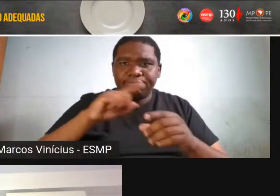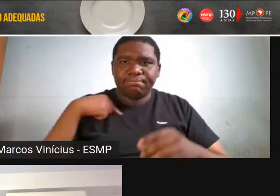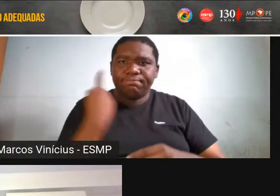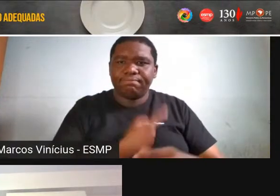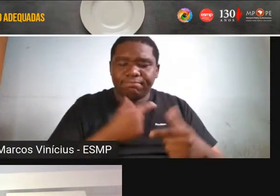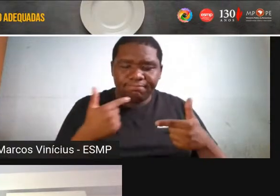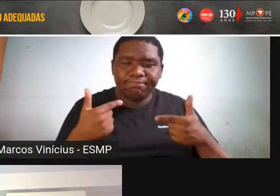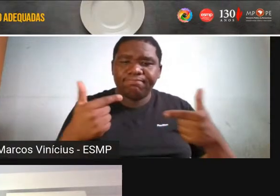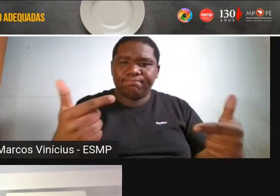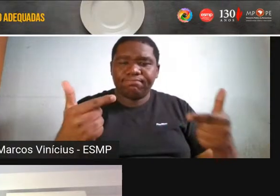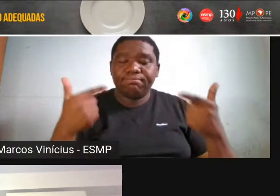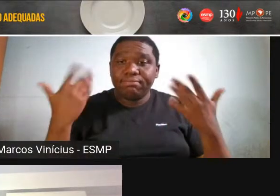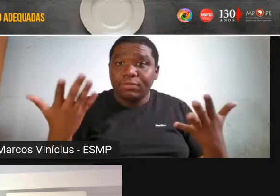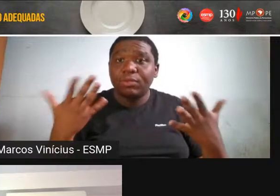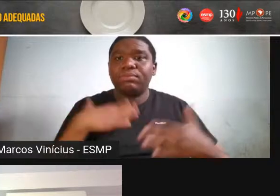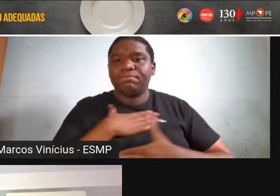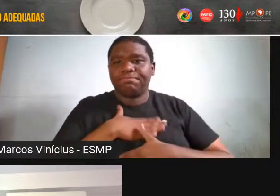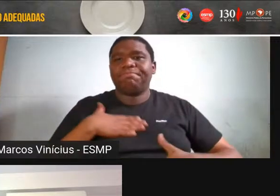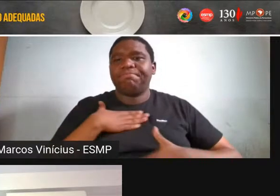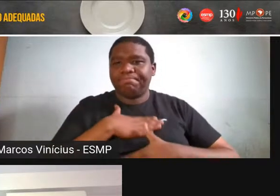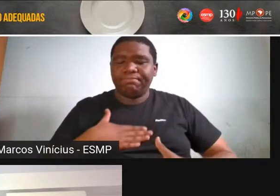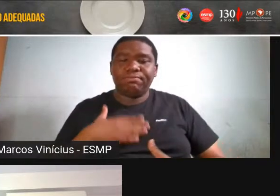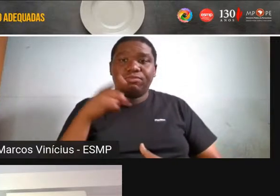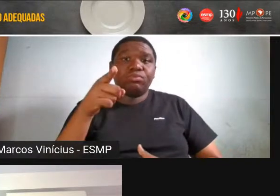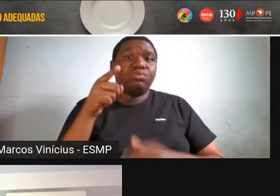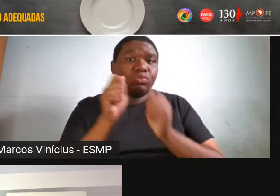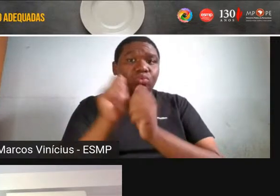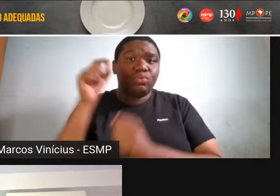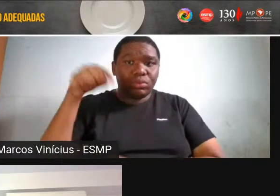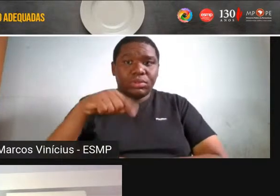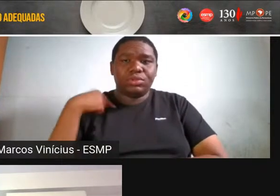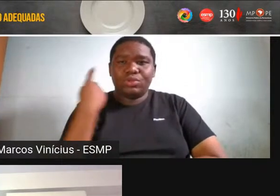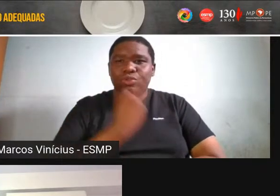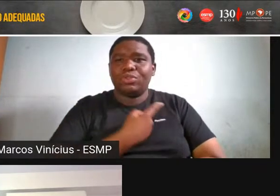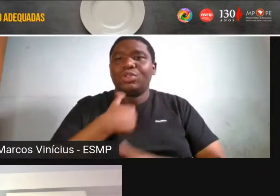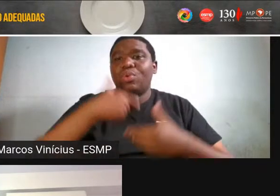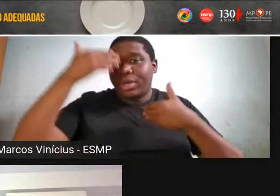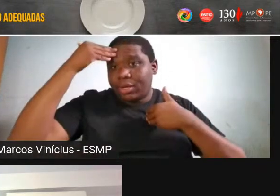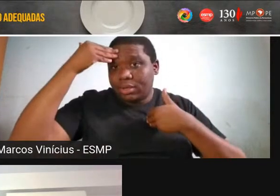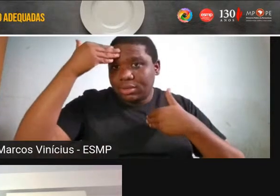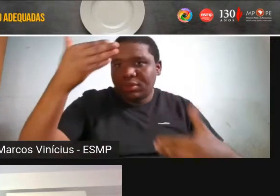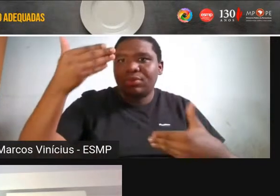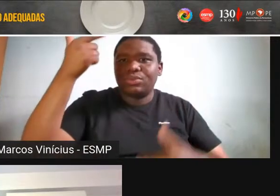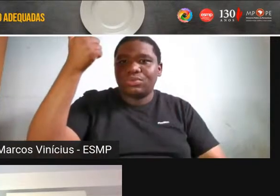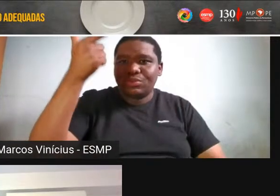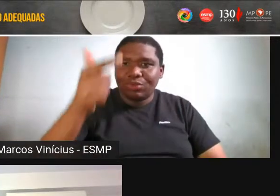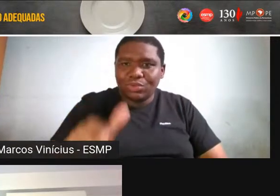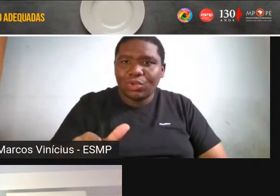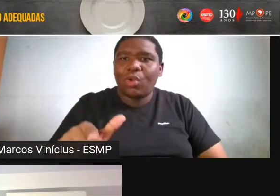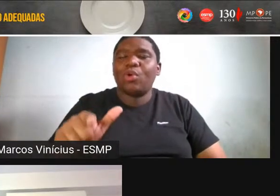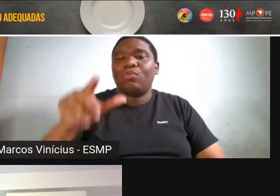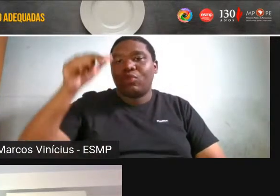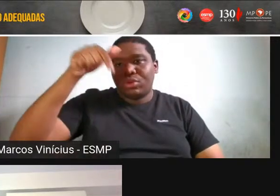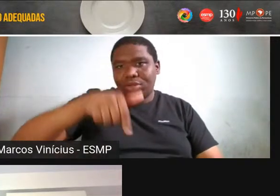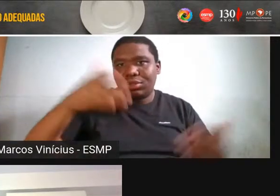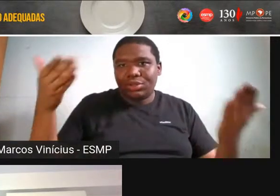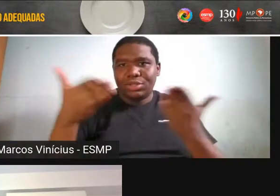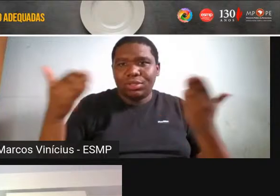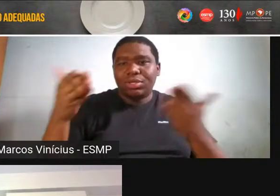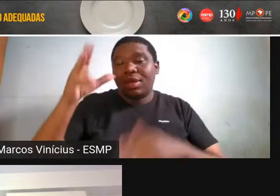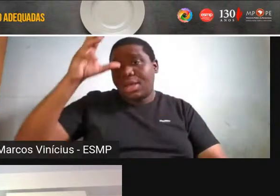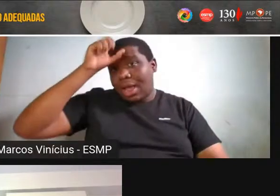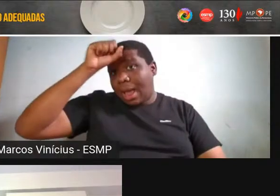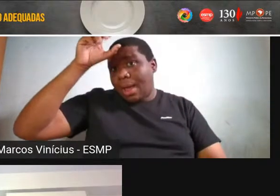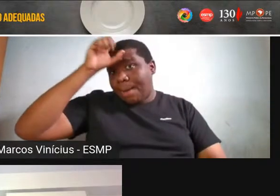um privilégio enorme tê-lo aqui conosco. Eu agradeço mais uma vez todo o aprendizado que o senhor nos